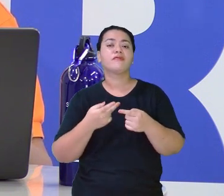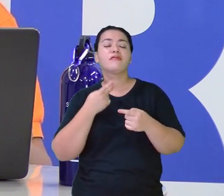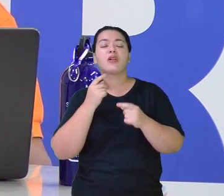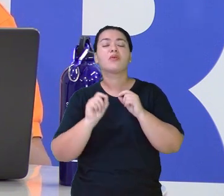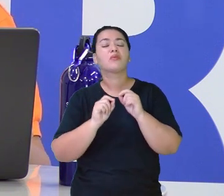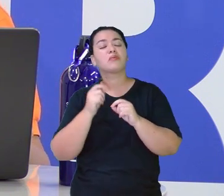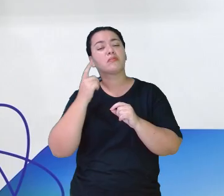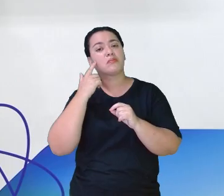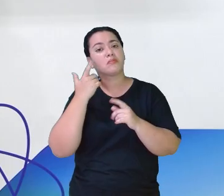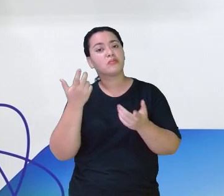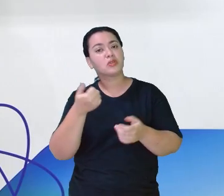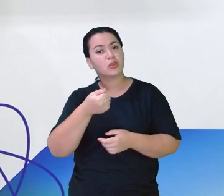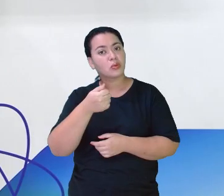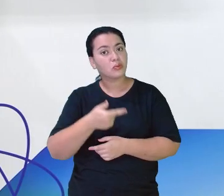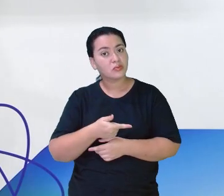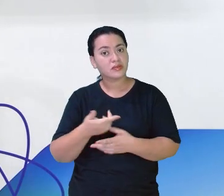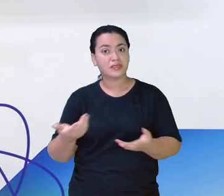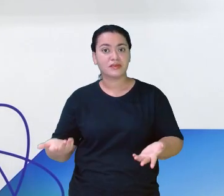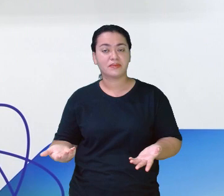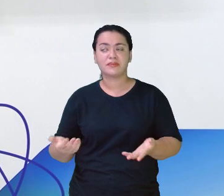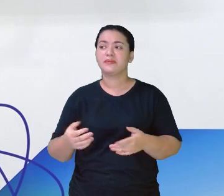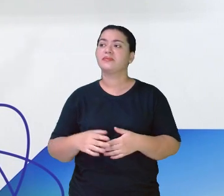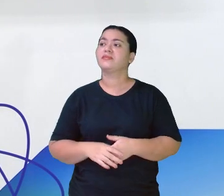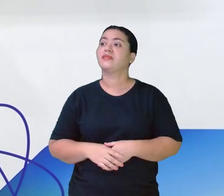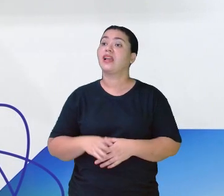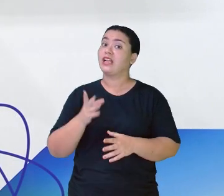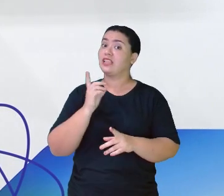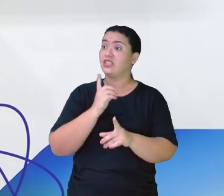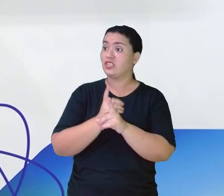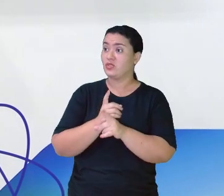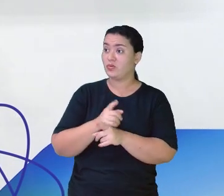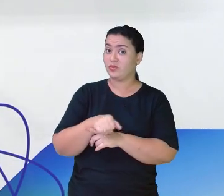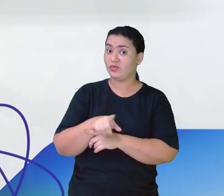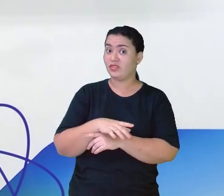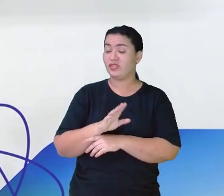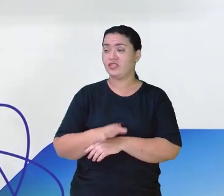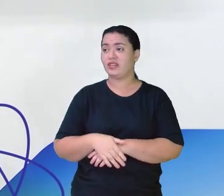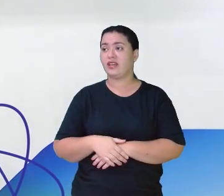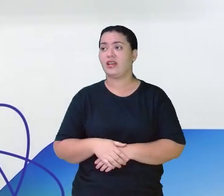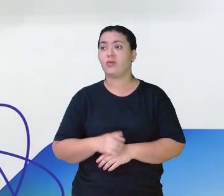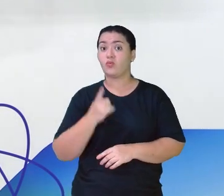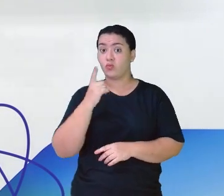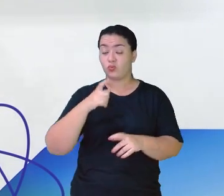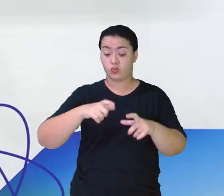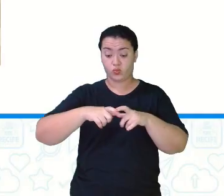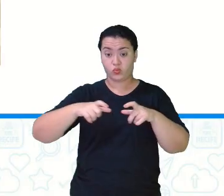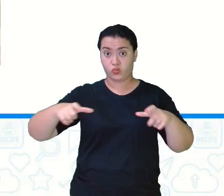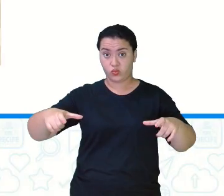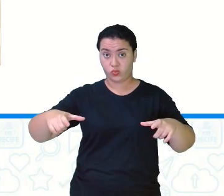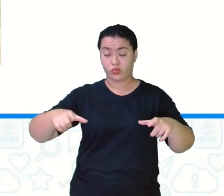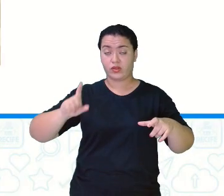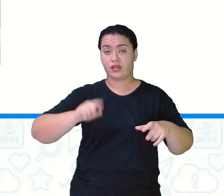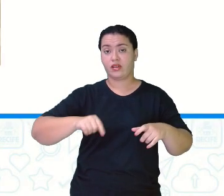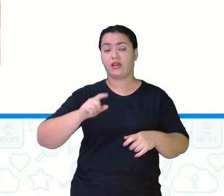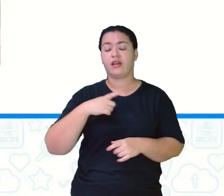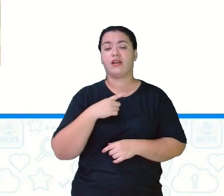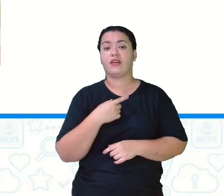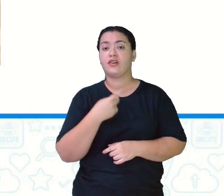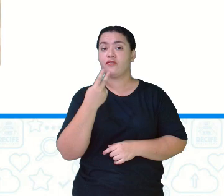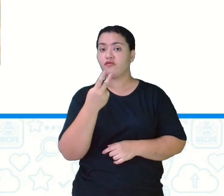Então vamos ver aí, ó. A gente já descobriu, vocês já descobriram que o inteiro foi dividido